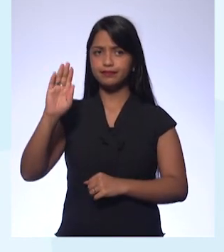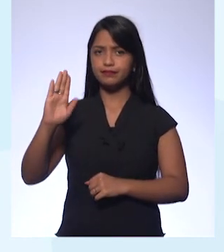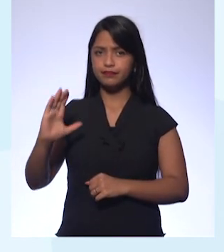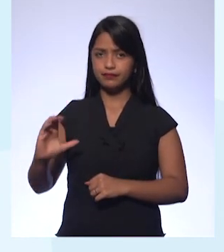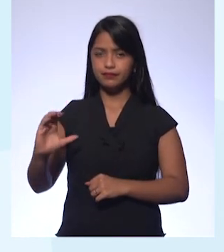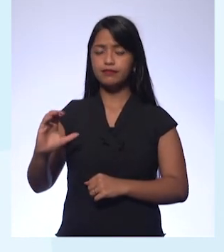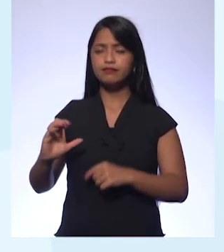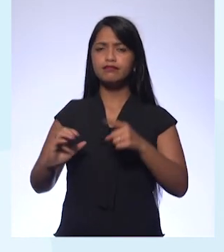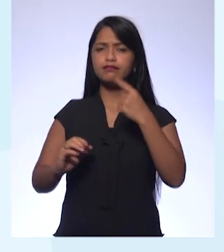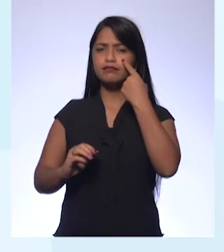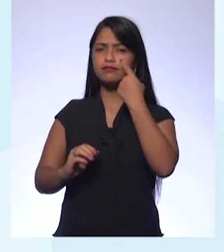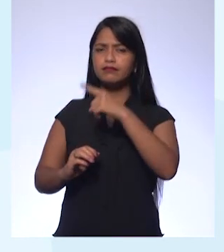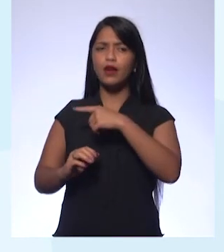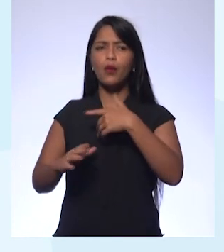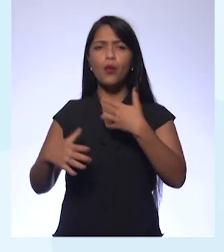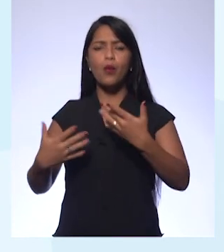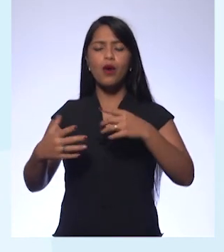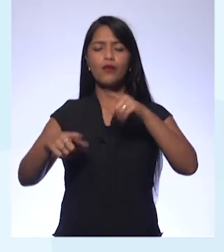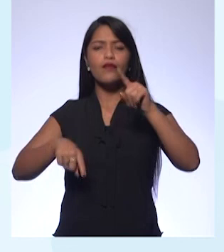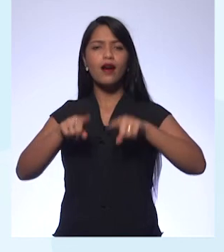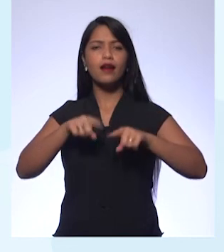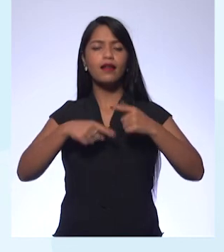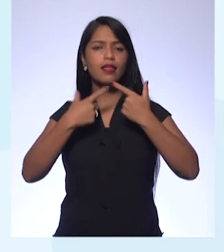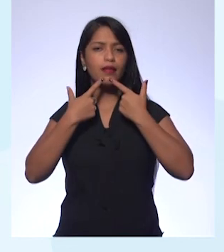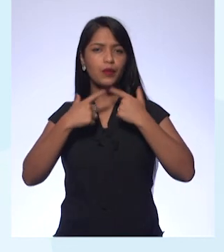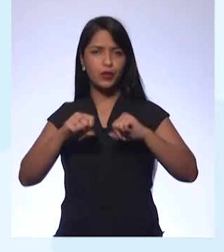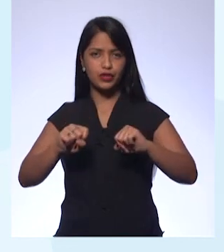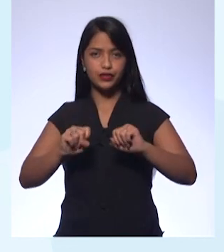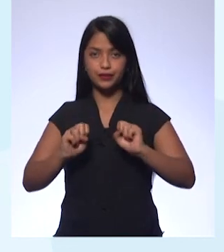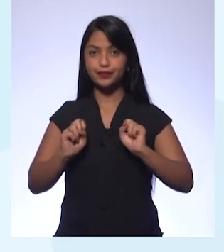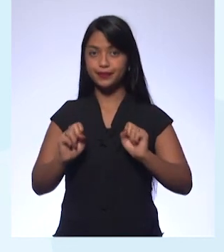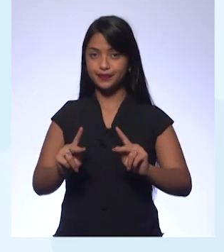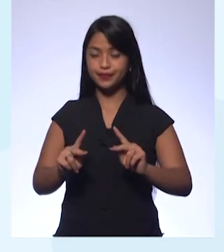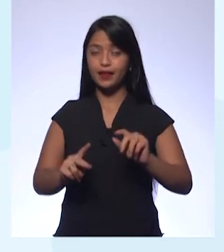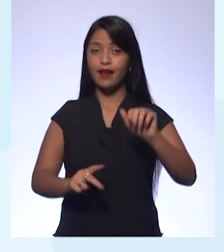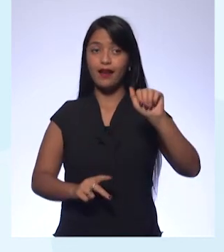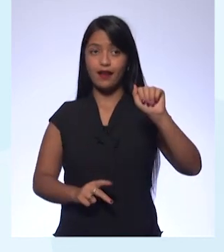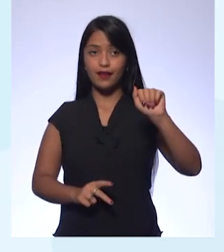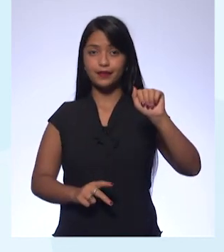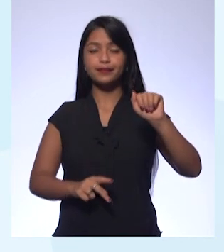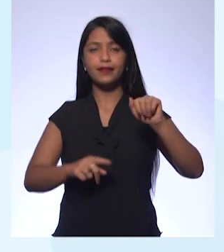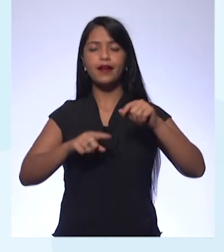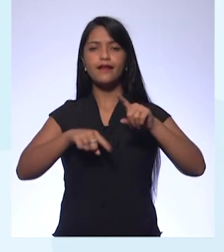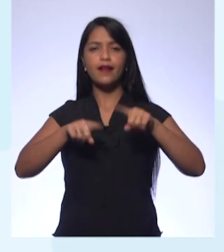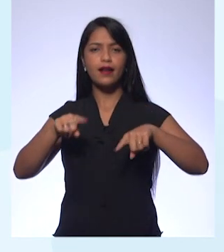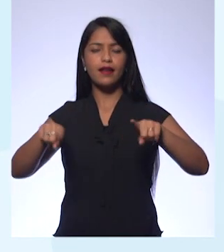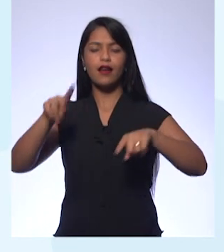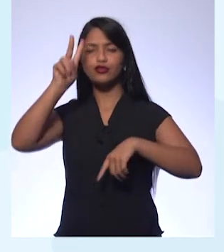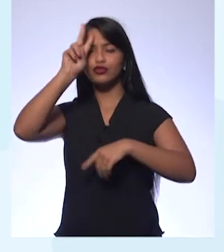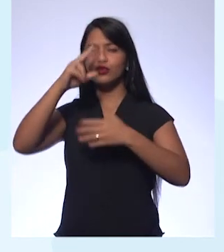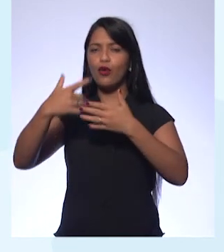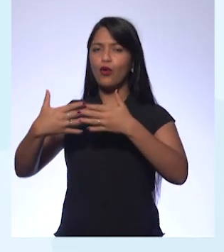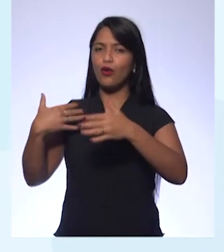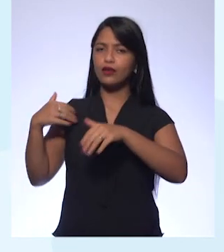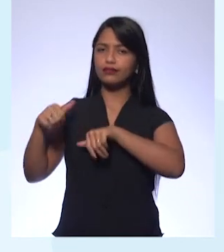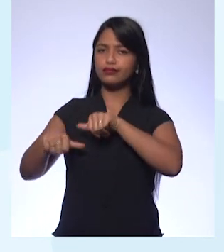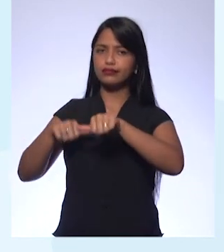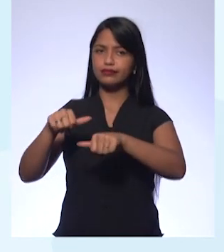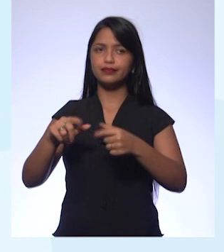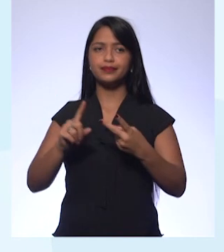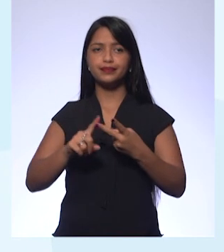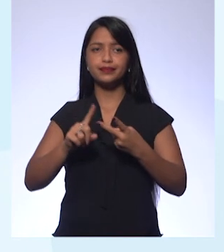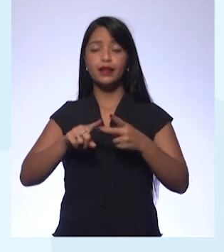linguística observada nos enunciados do quadro. Aí temos aí A, variante histórica, B, variante social,